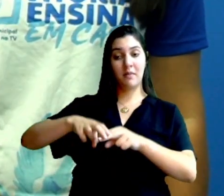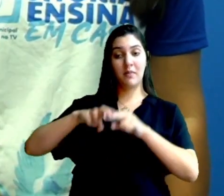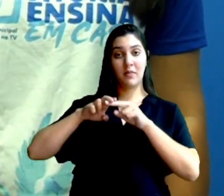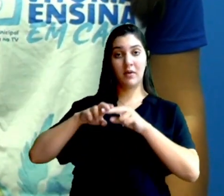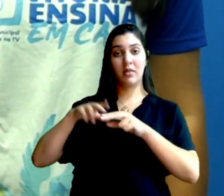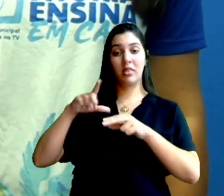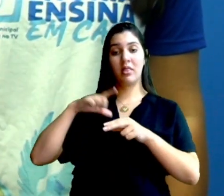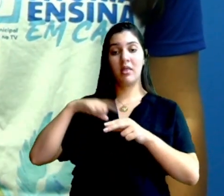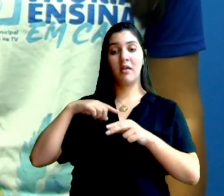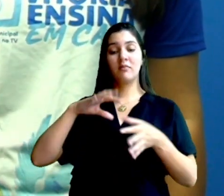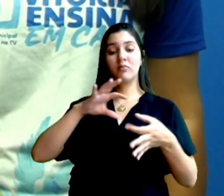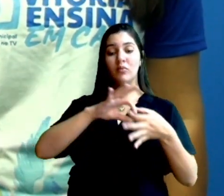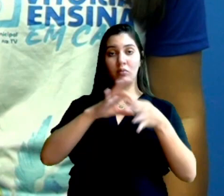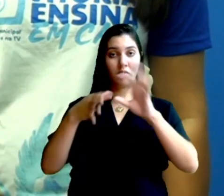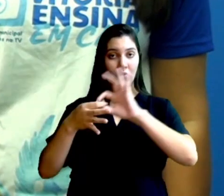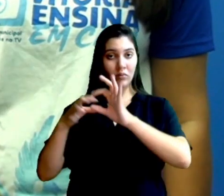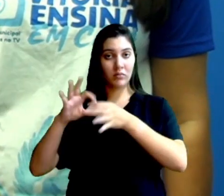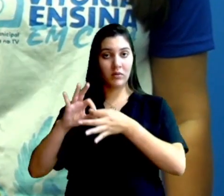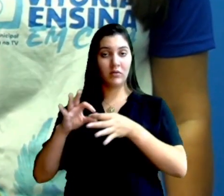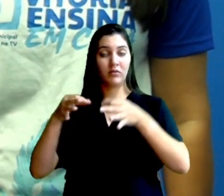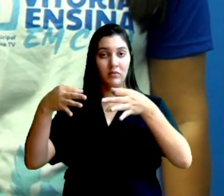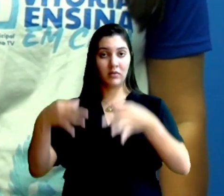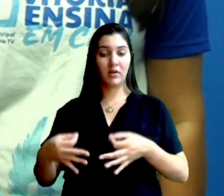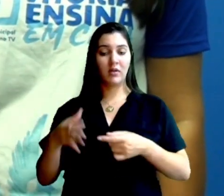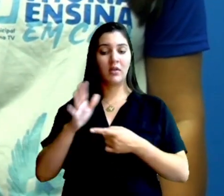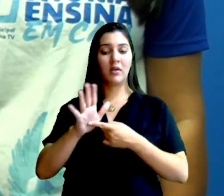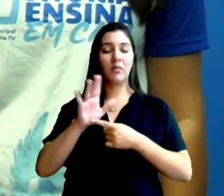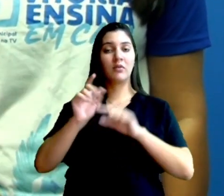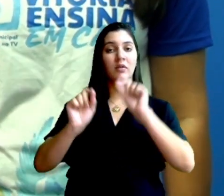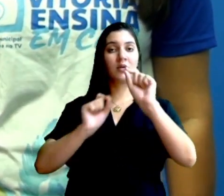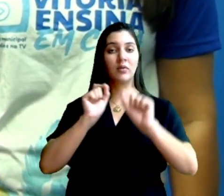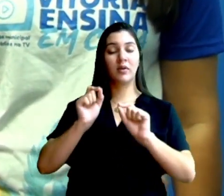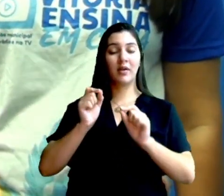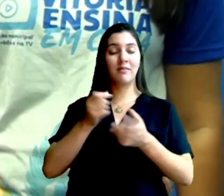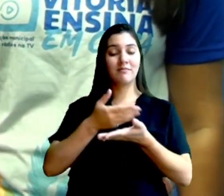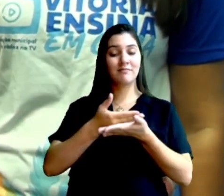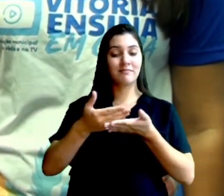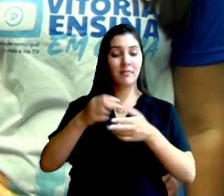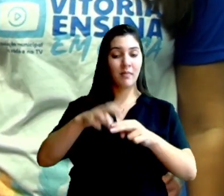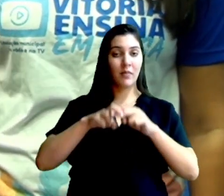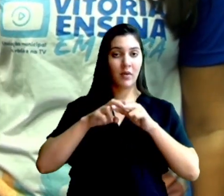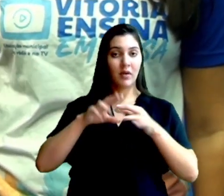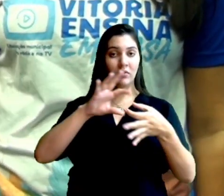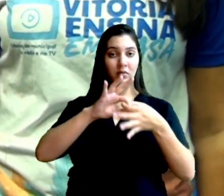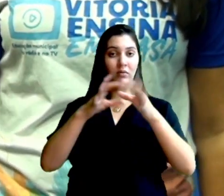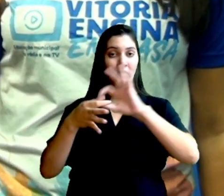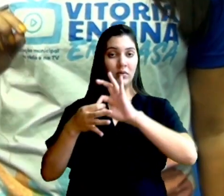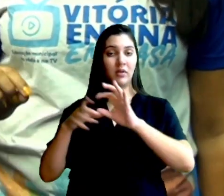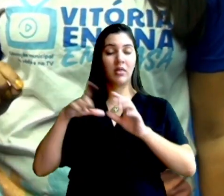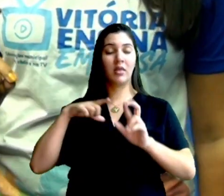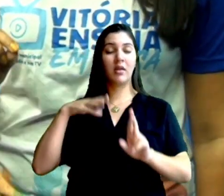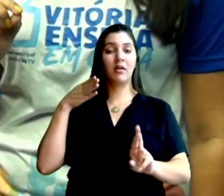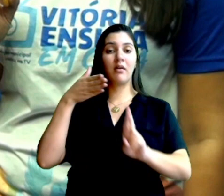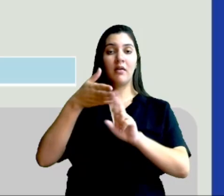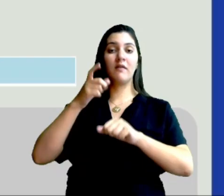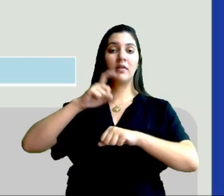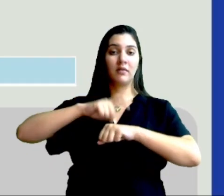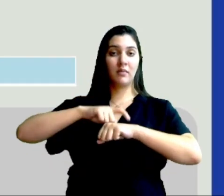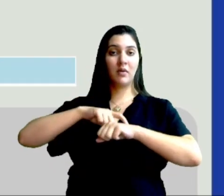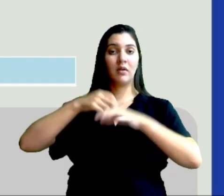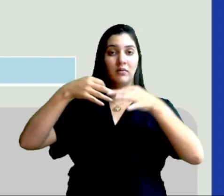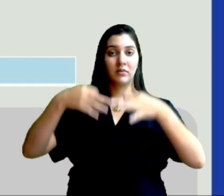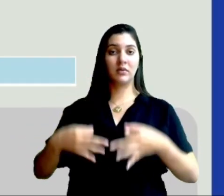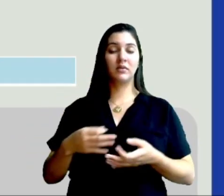do contexto, certo? Ele é indicado através do contexto, existe essa referência temporal, tá